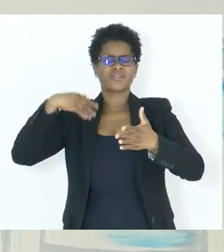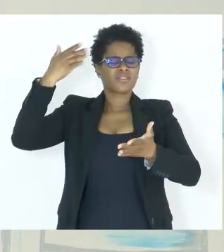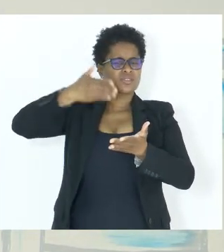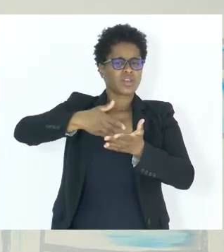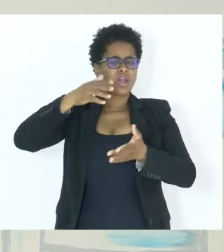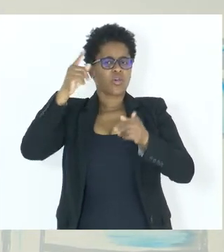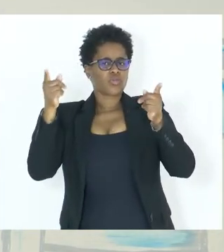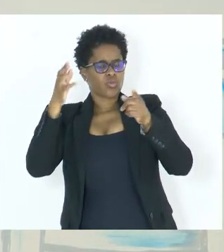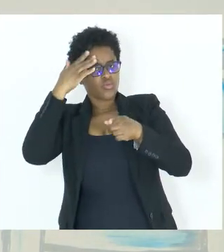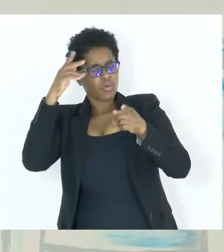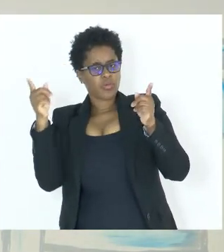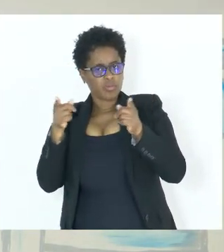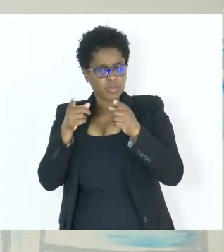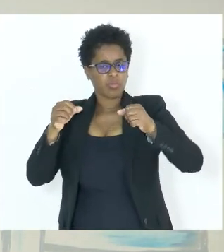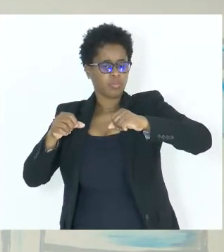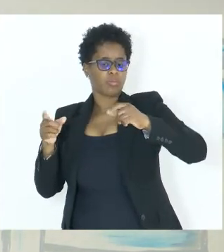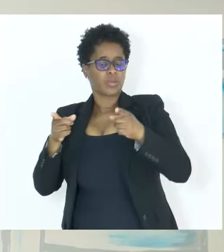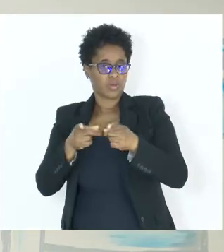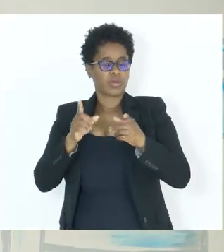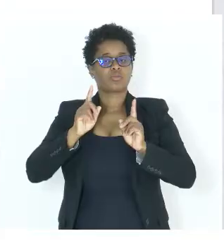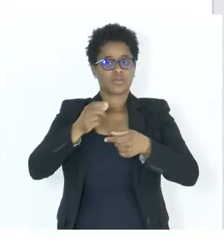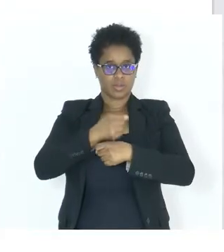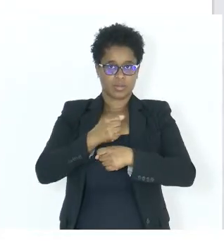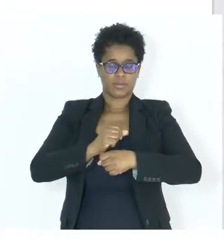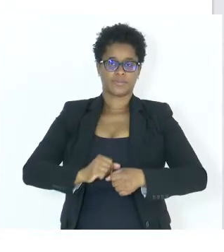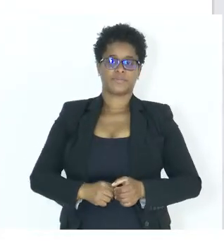menor número, certo? Vamos ao trabalho.